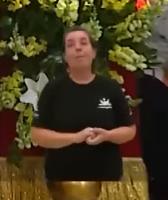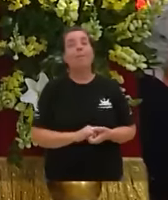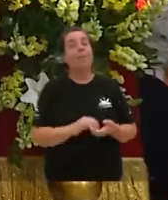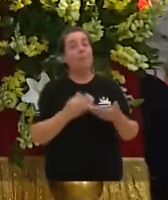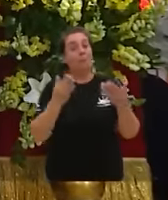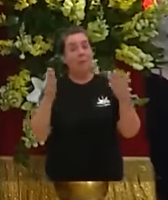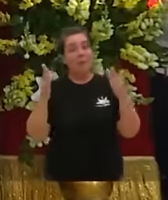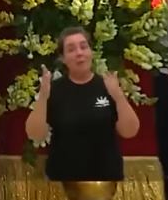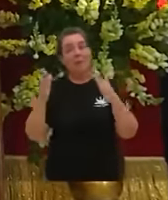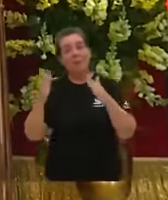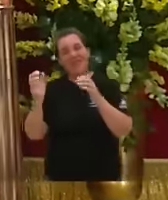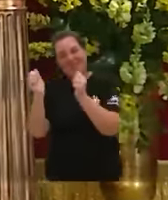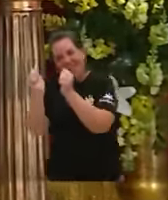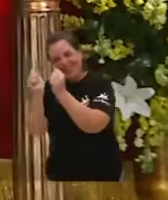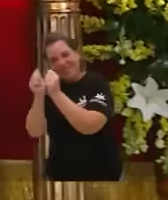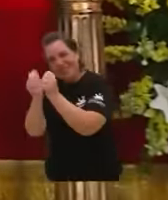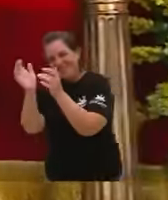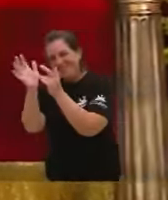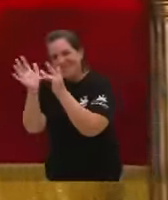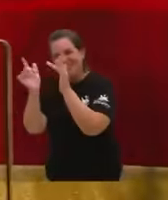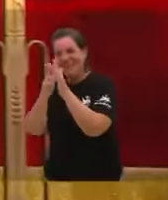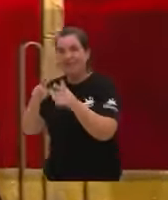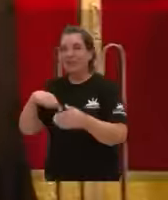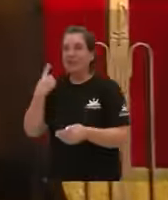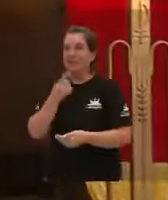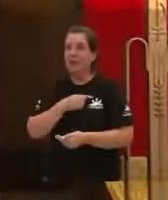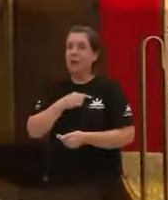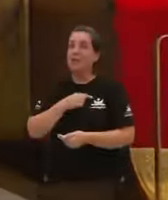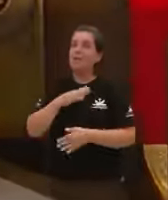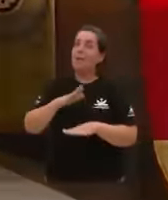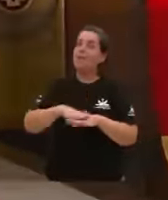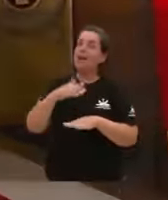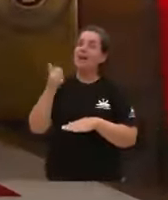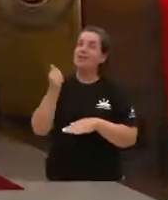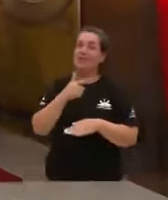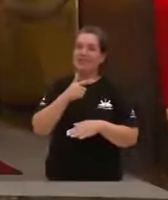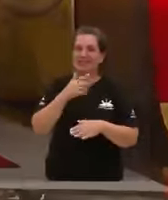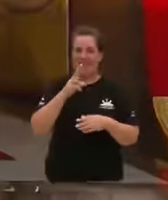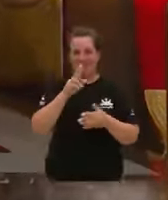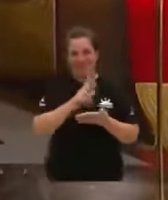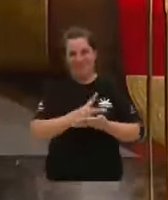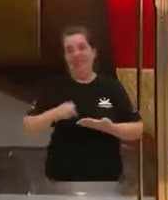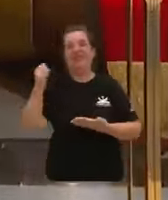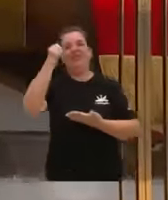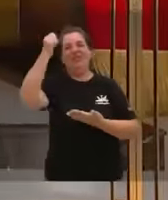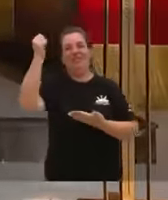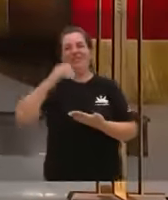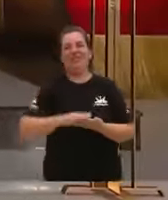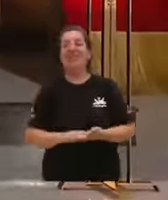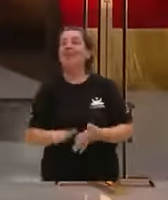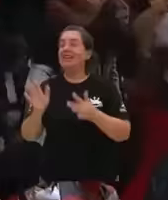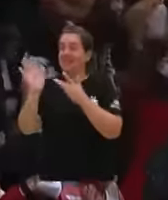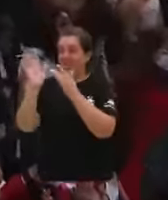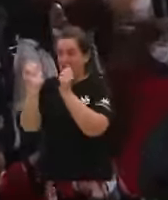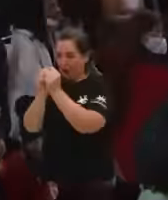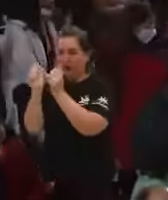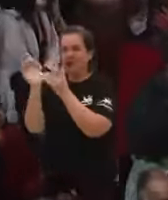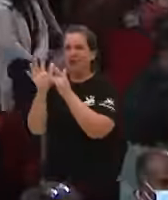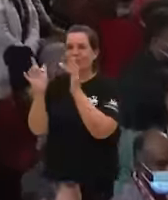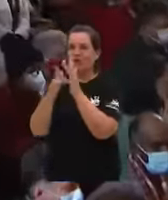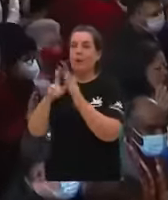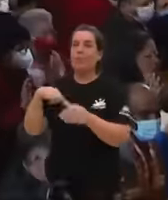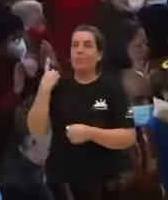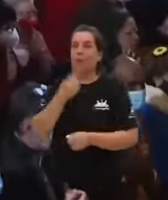Em Cristo somos mais que vencedores. Repita comigo. Em